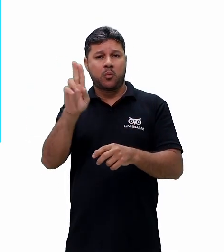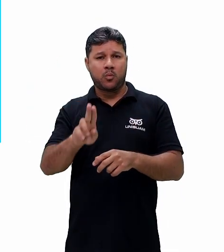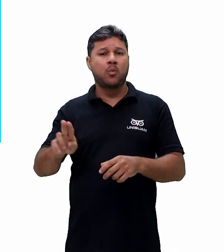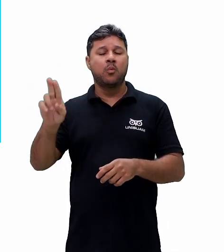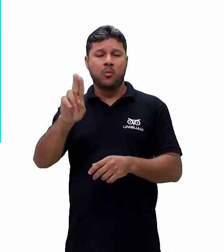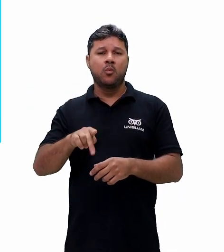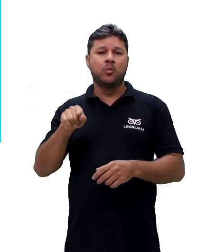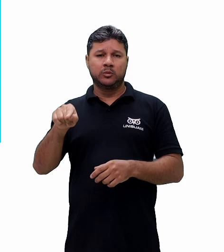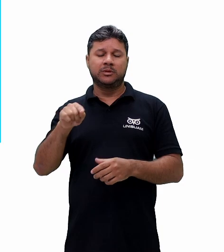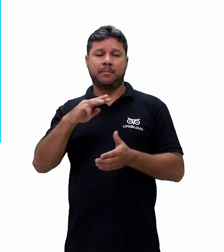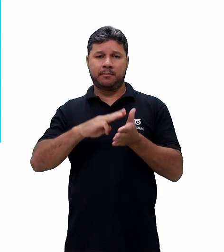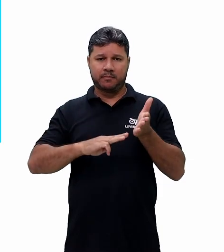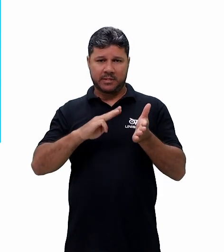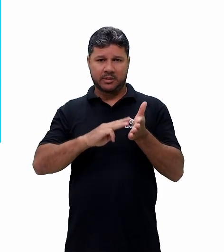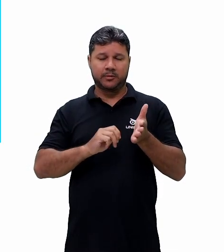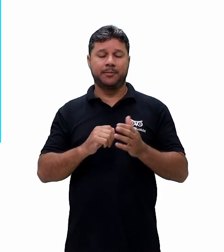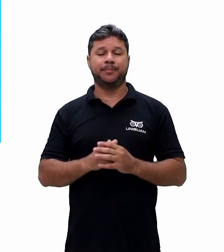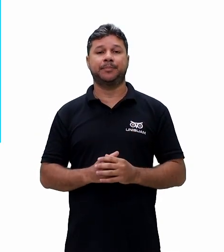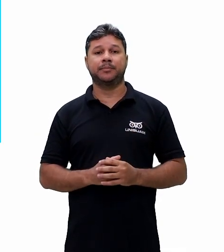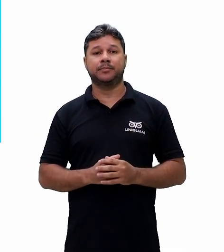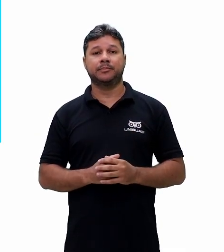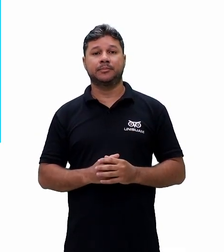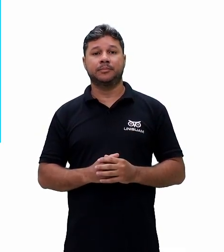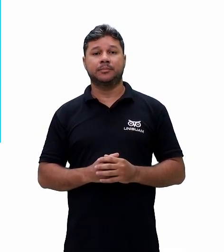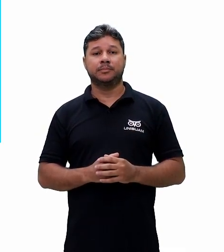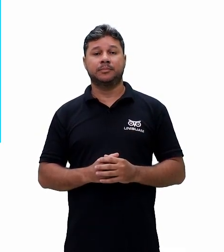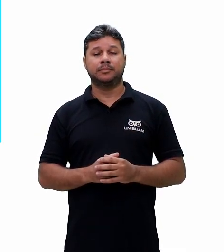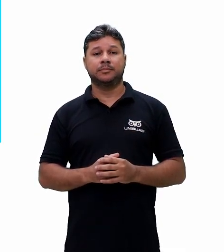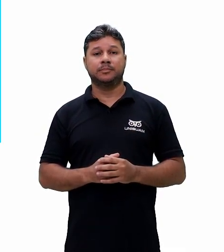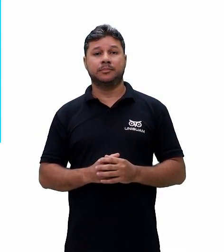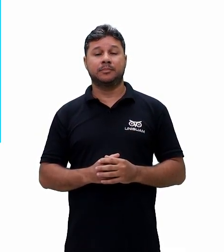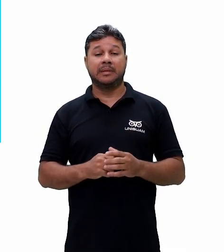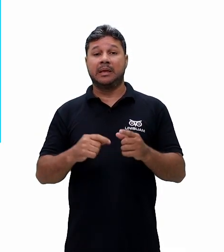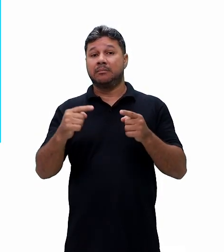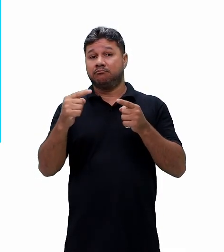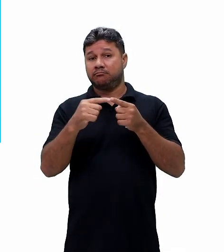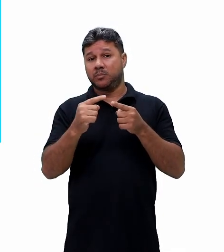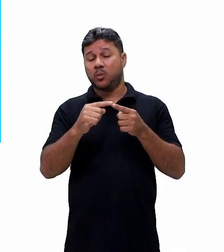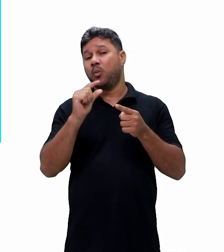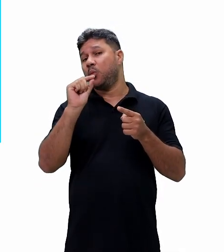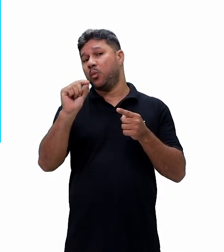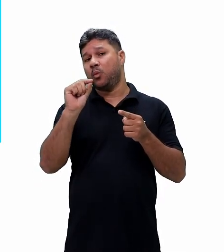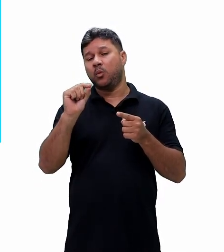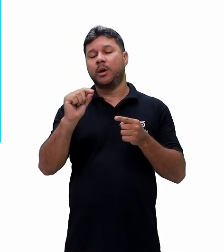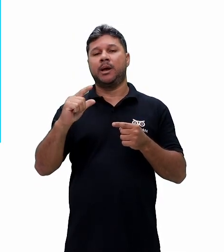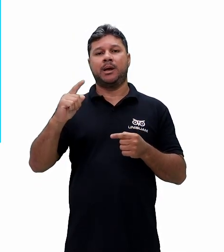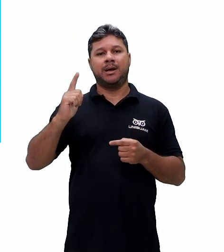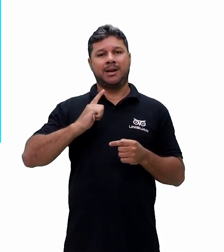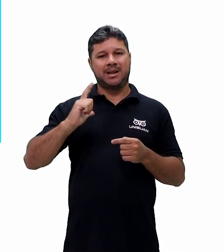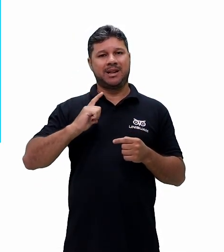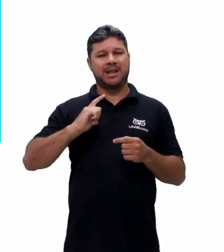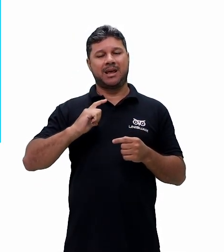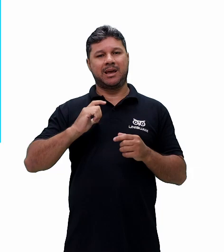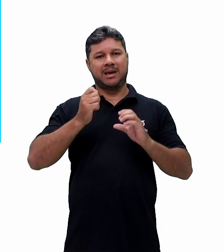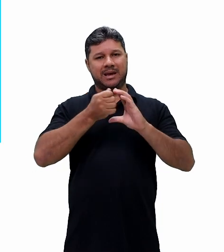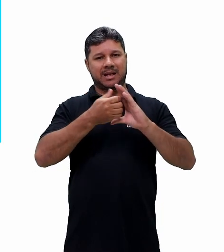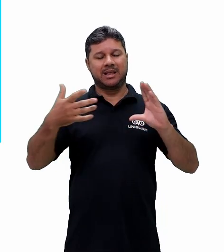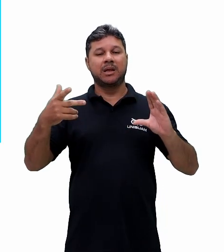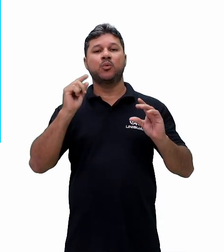população de uma forma geral. O método de alongamento estático ele é caracterizado